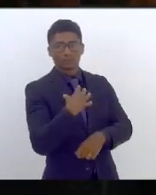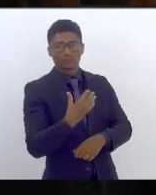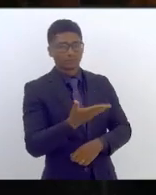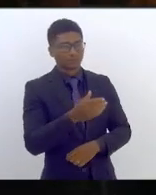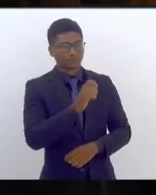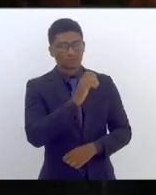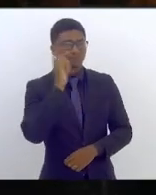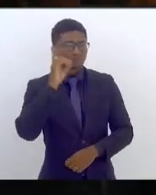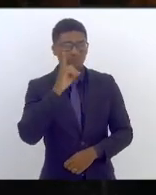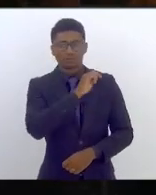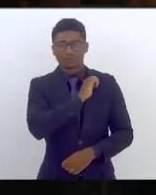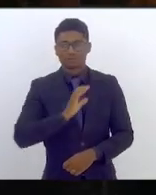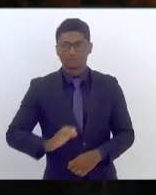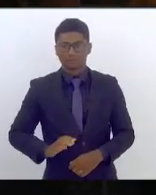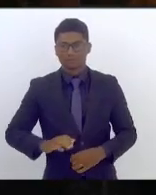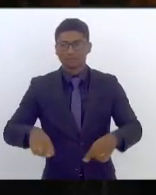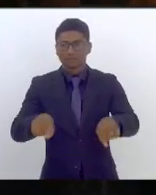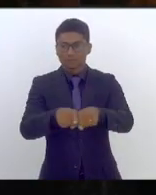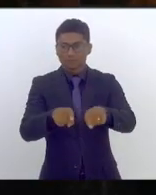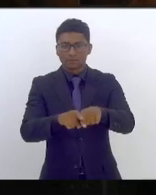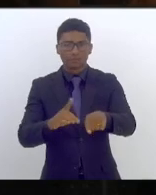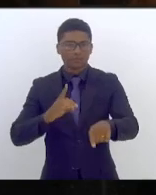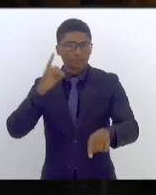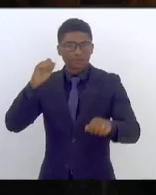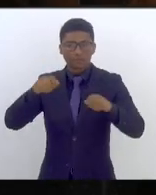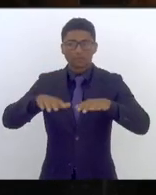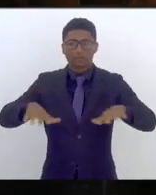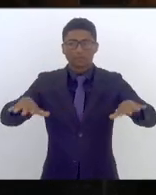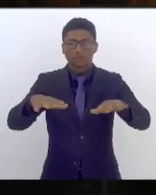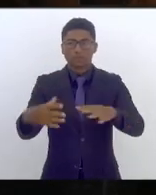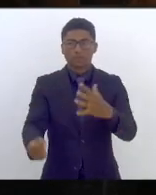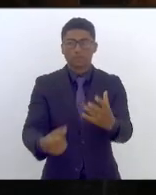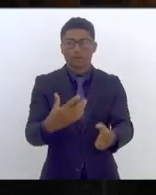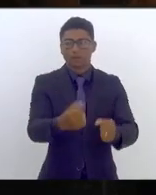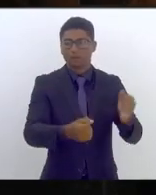e aprovação do colegiado de Deputados